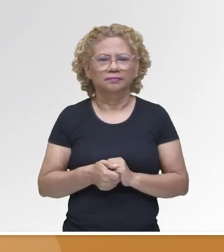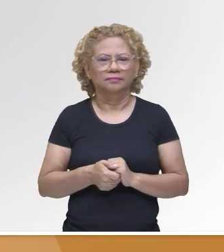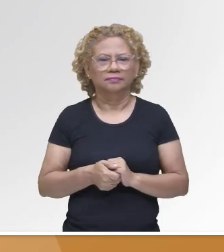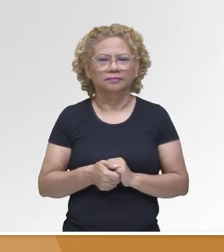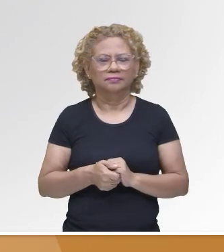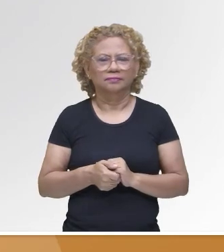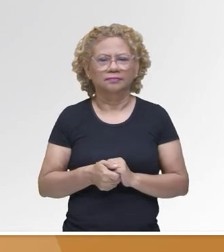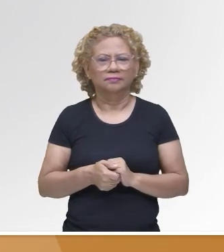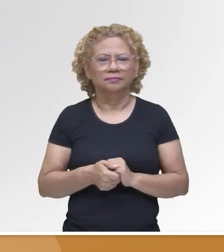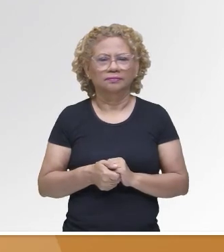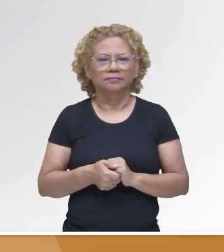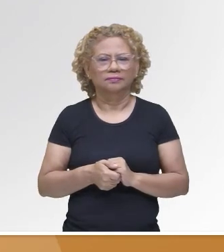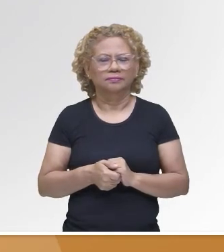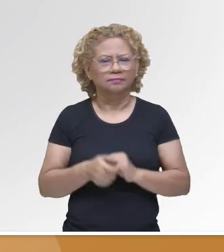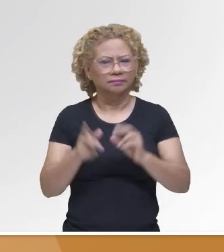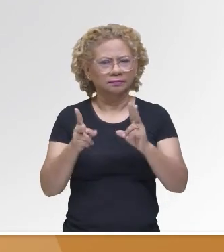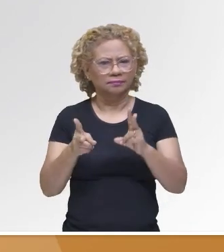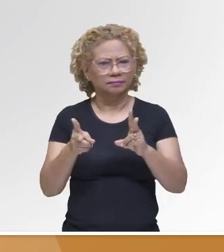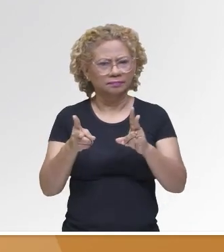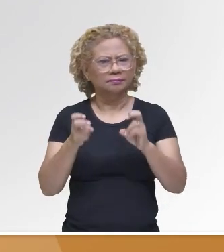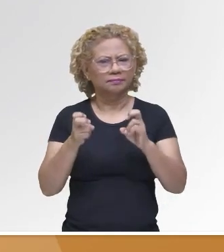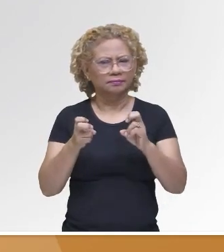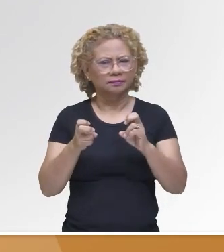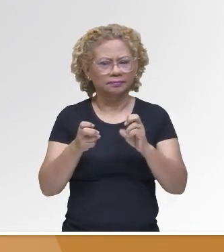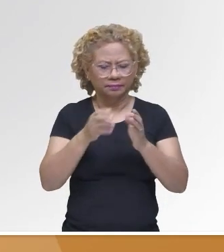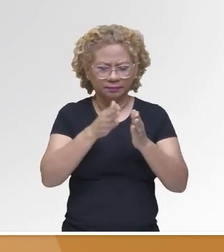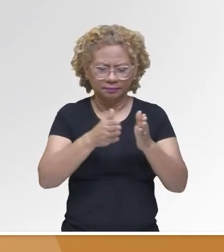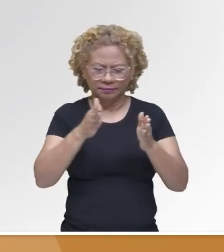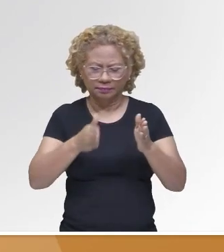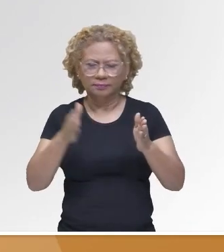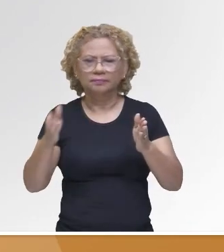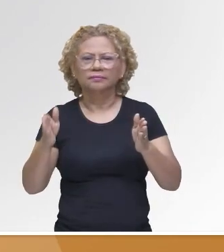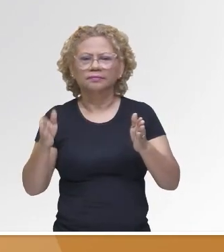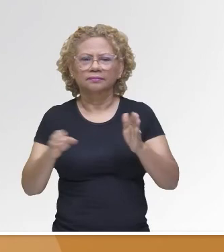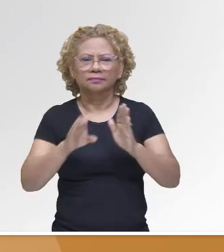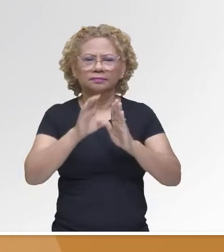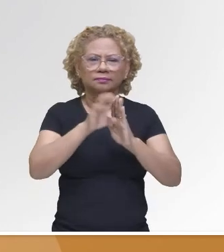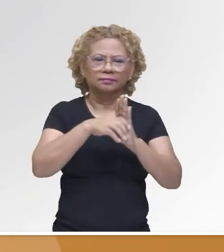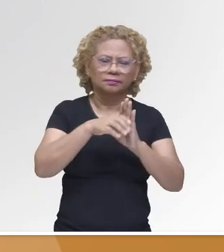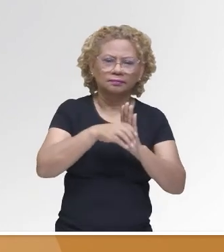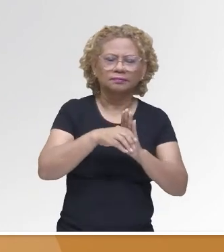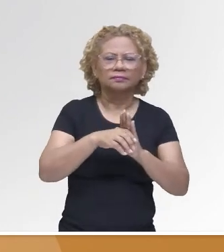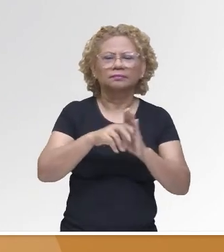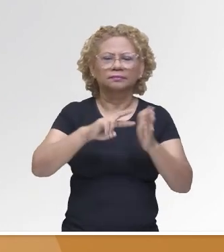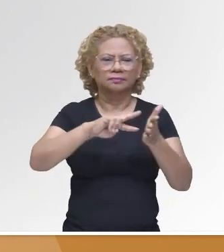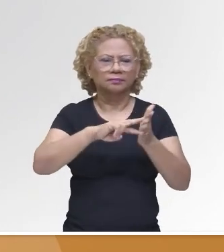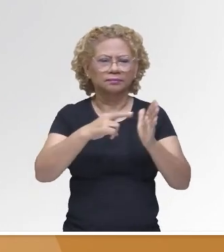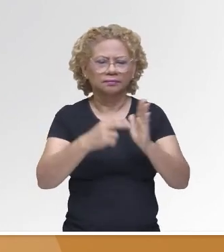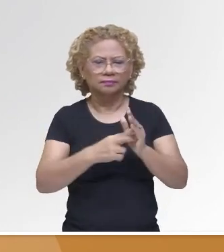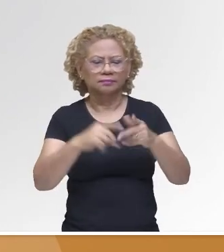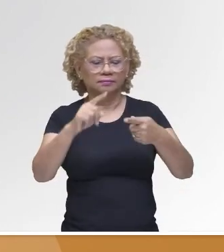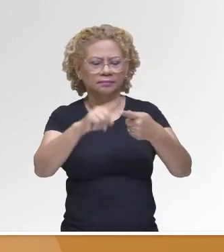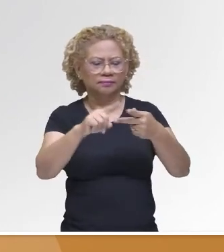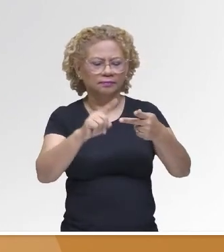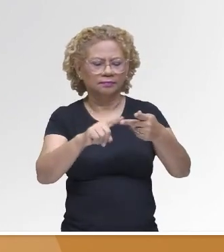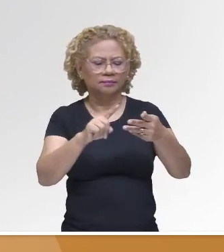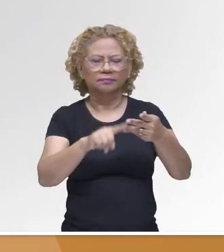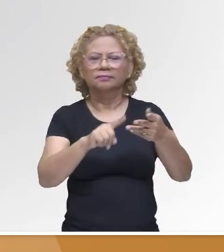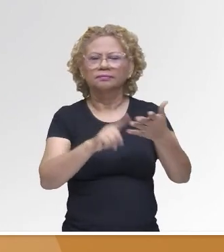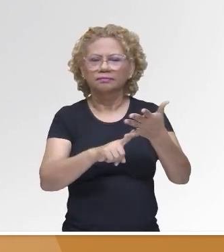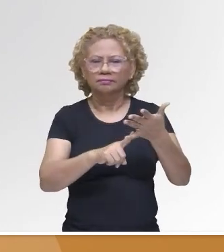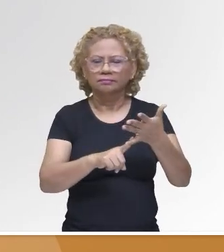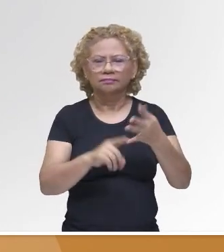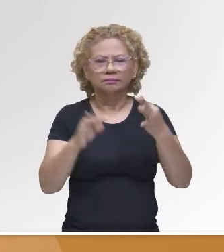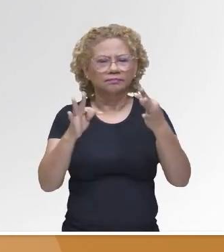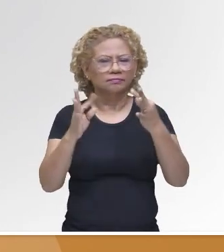ó, esse quadro que mostra, então, a observação, a hipótese, a experiência, a lei e a